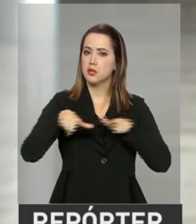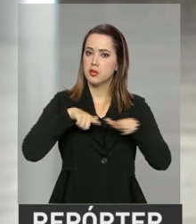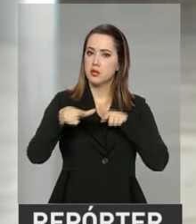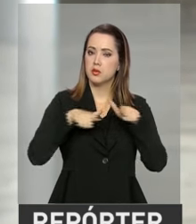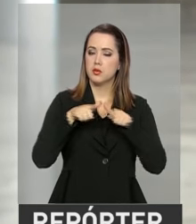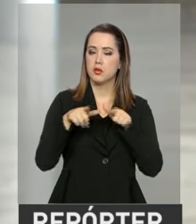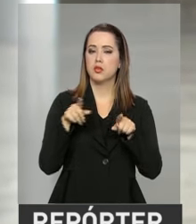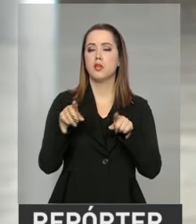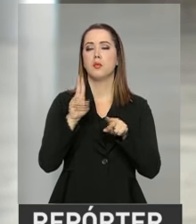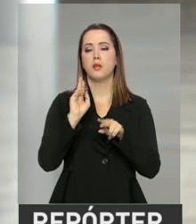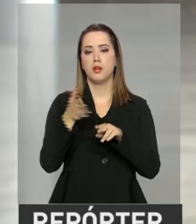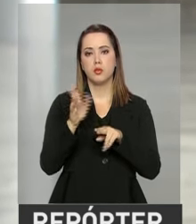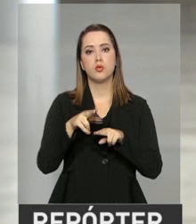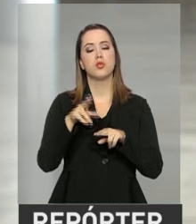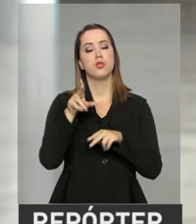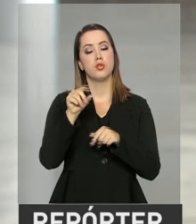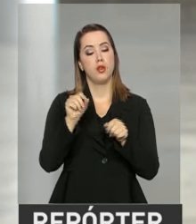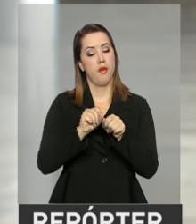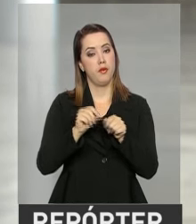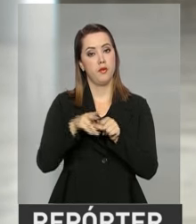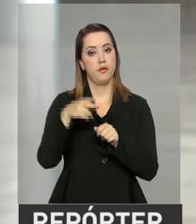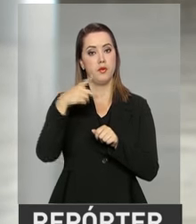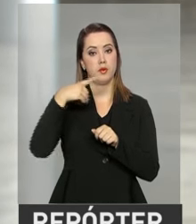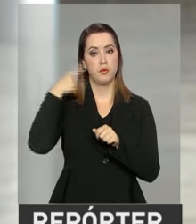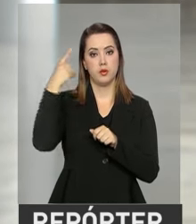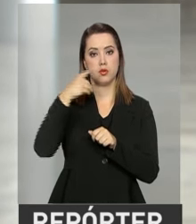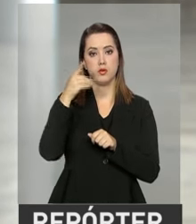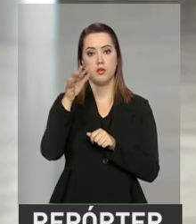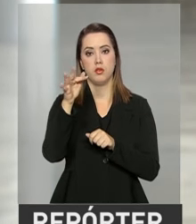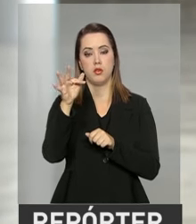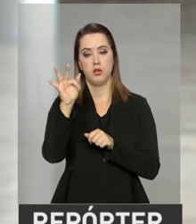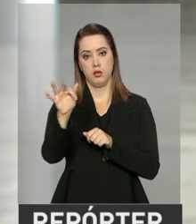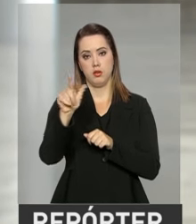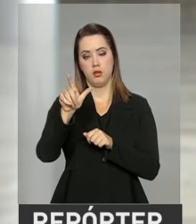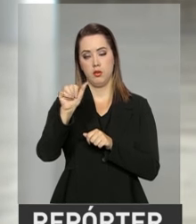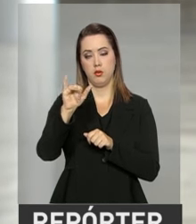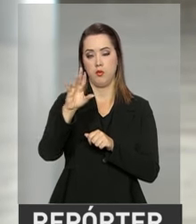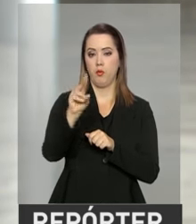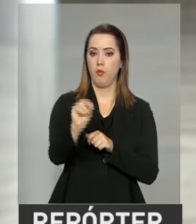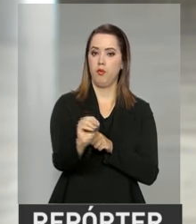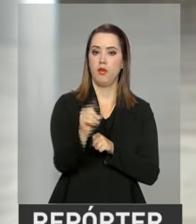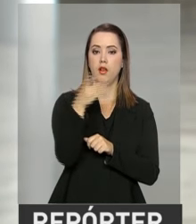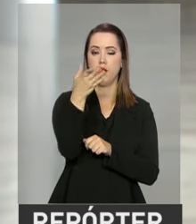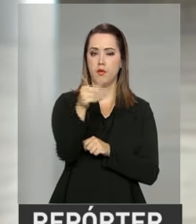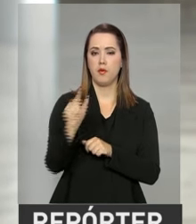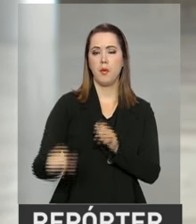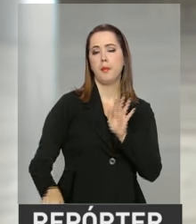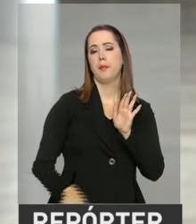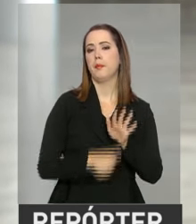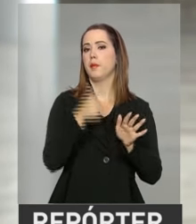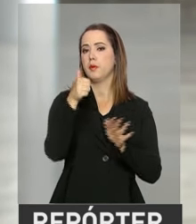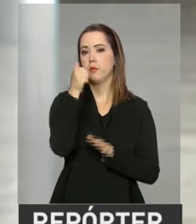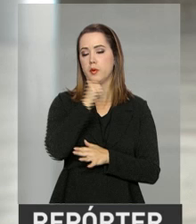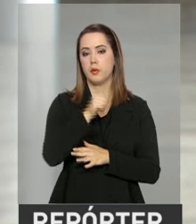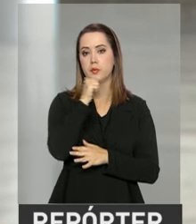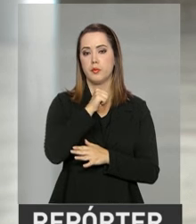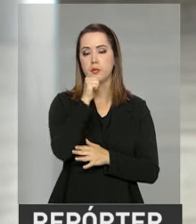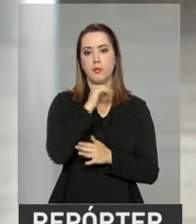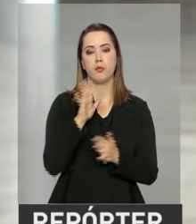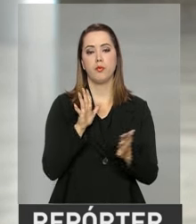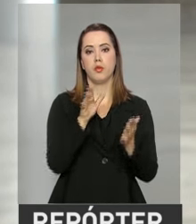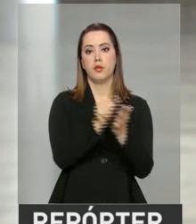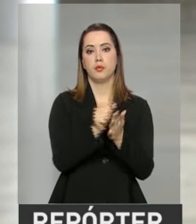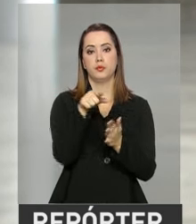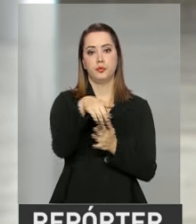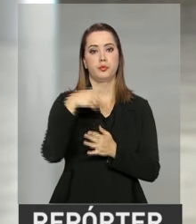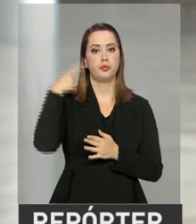pelo advogado Fábio Osório, que está deixando o cargo. Gleice Mendonça é a primeira mulher a assumir oficialmente o cargo